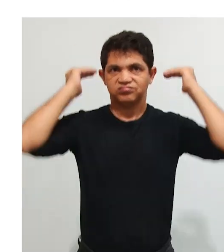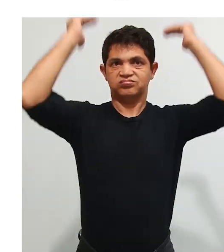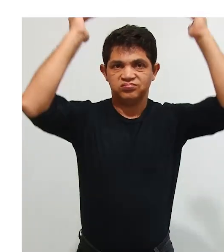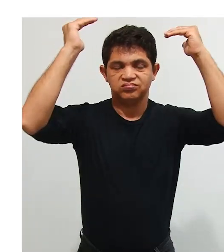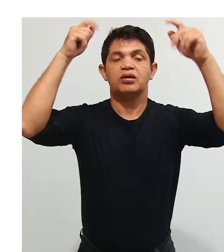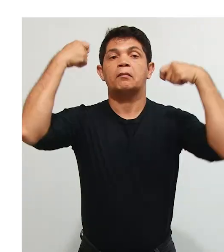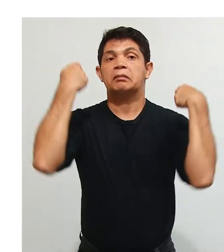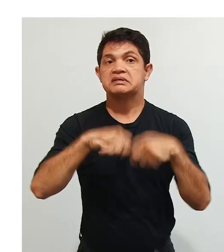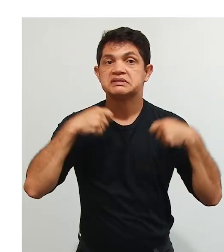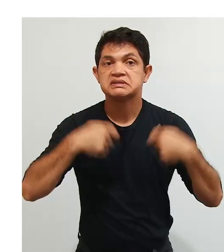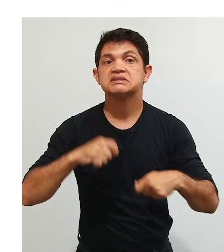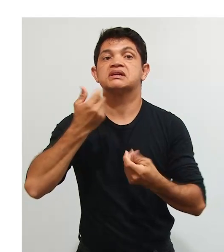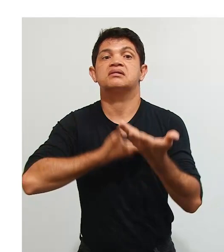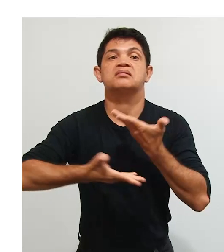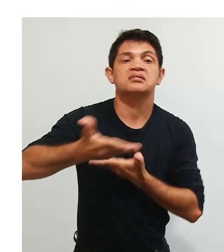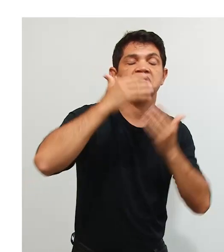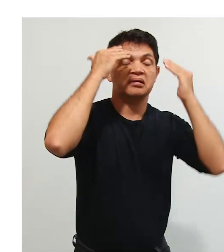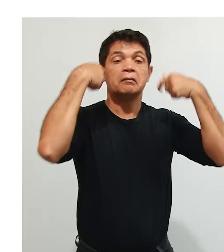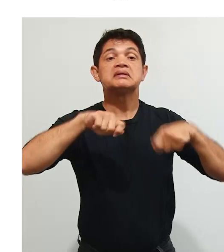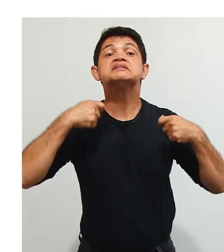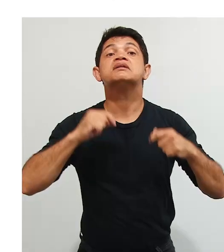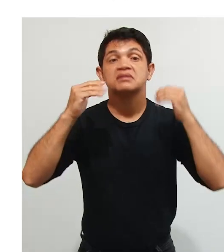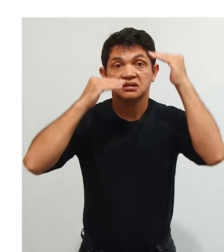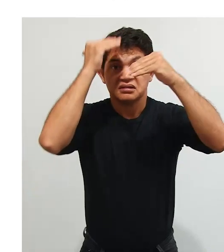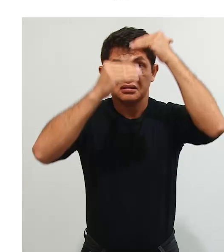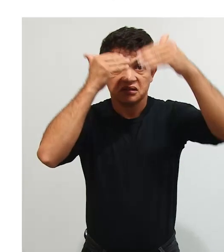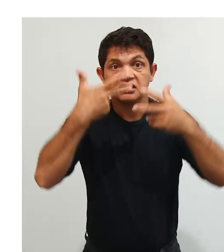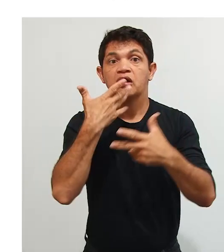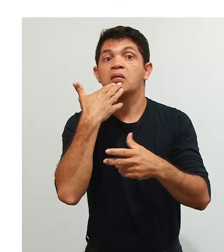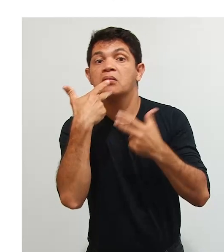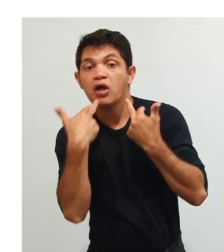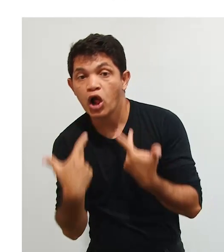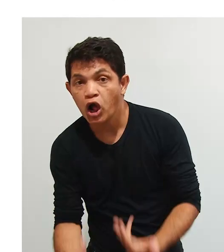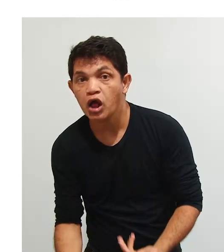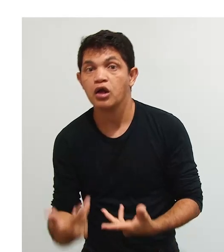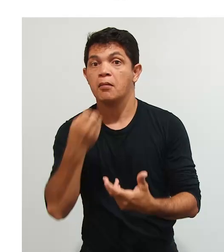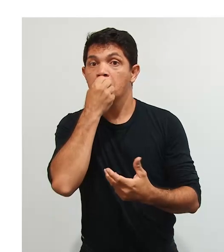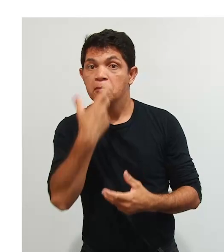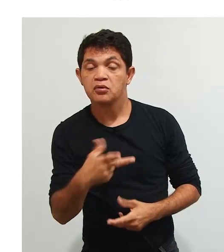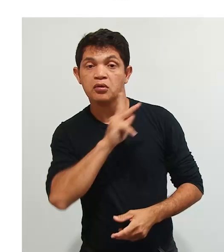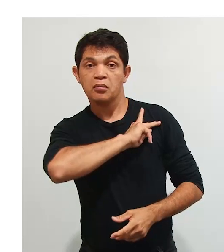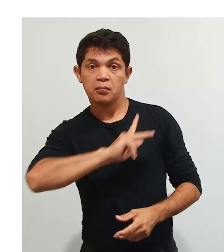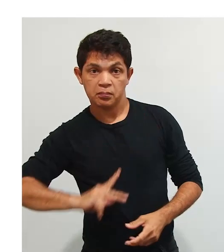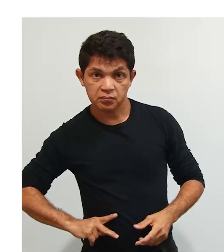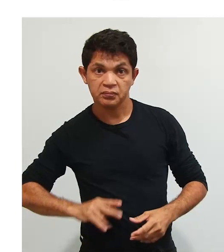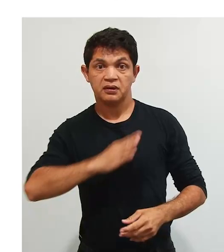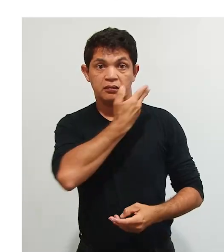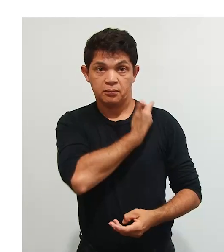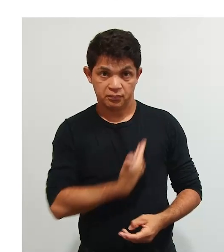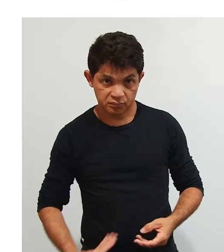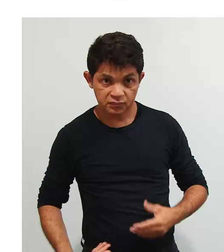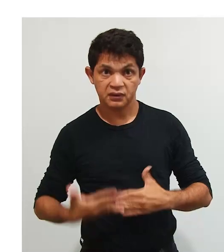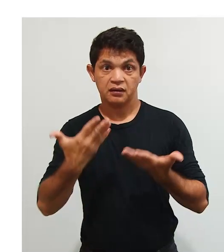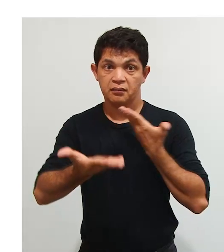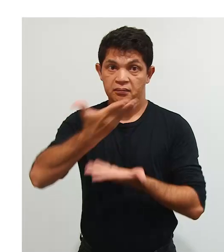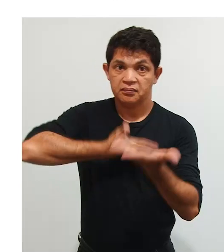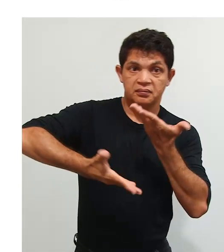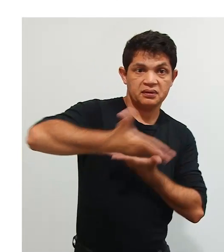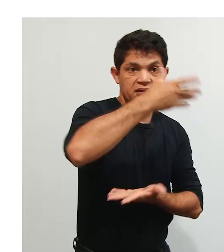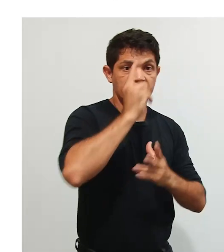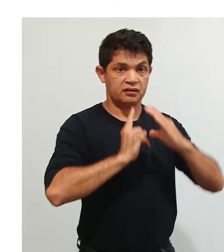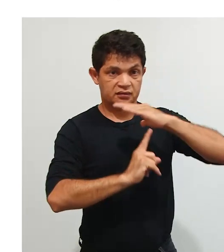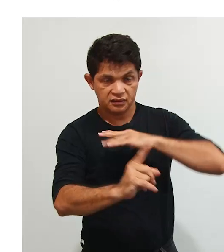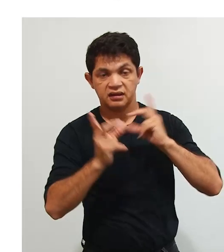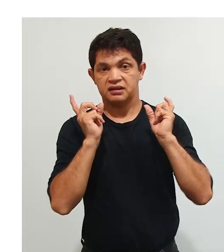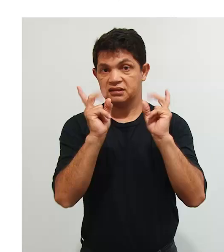tudo que nós precisamos desenvolver para sermos dirigentes públicos, né?